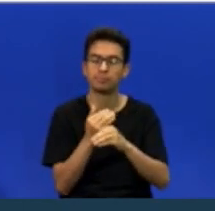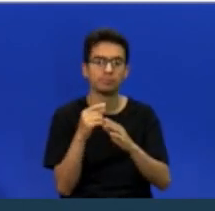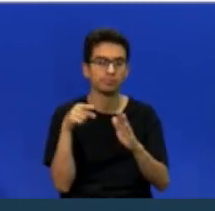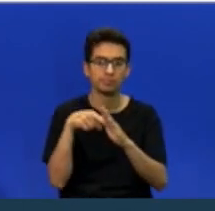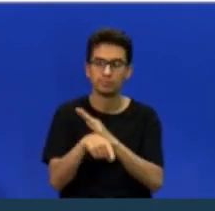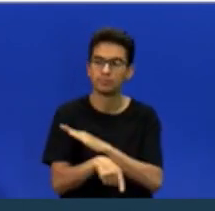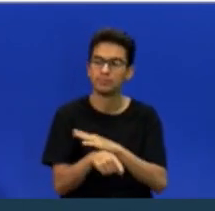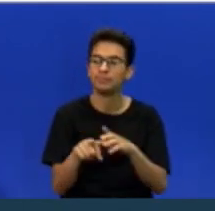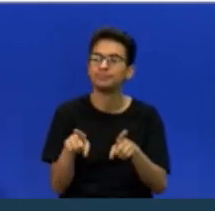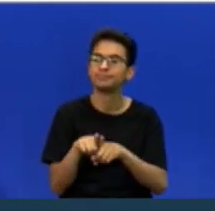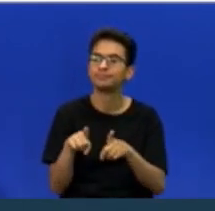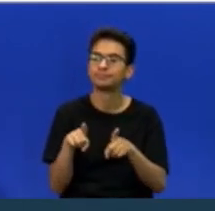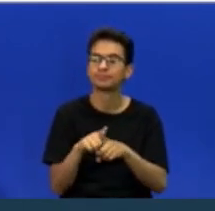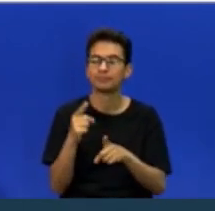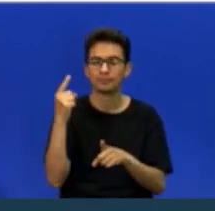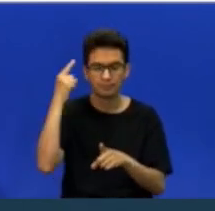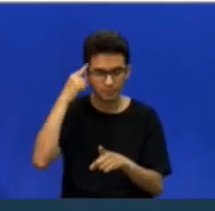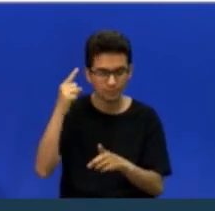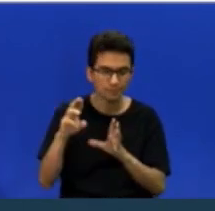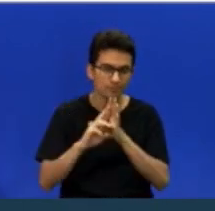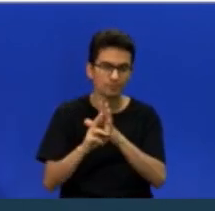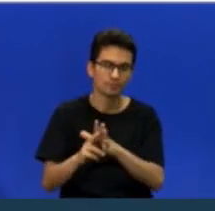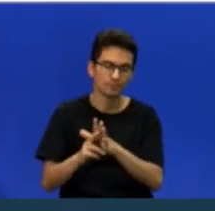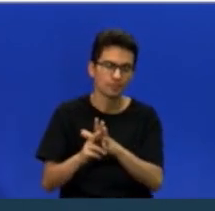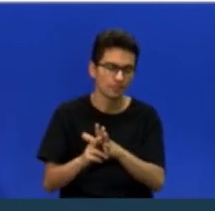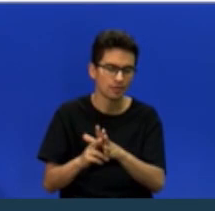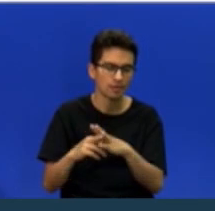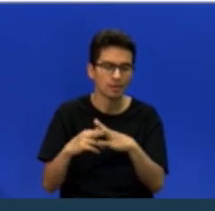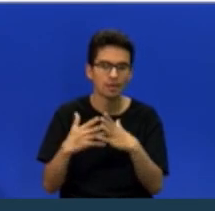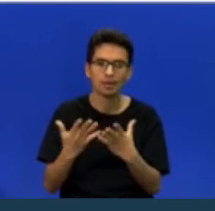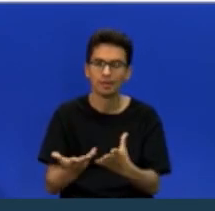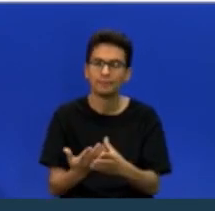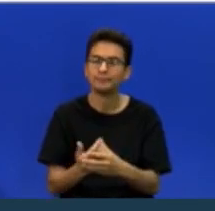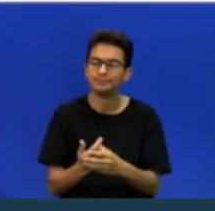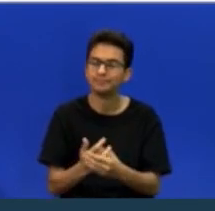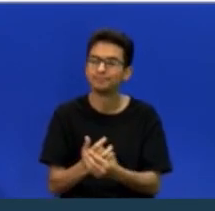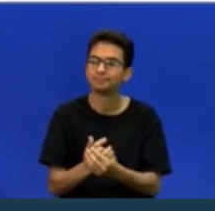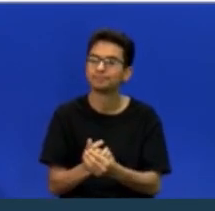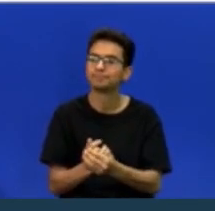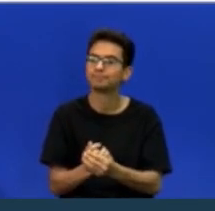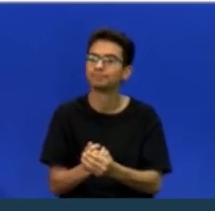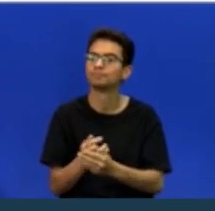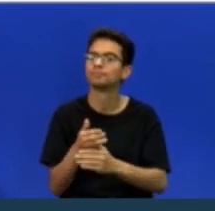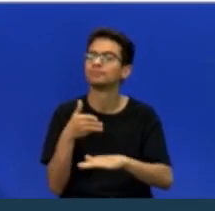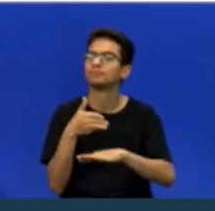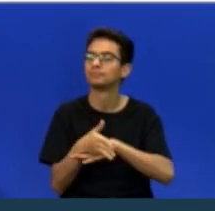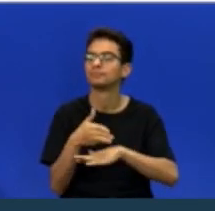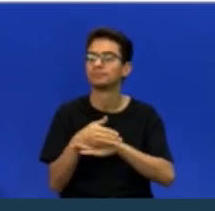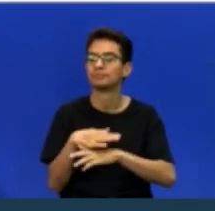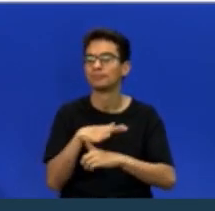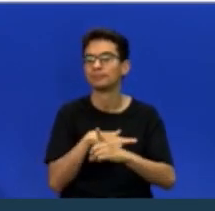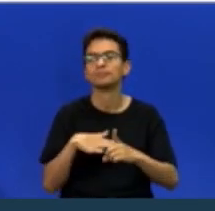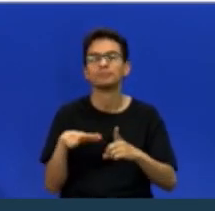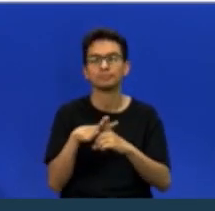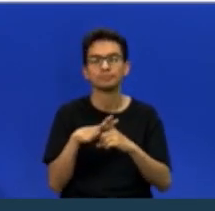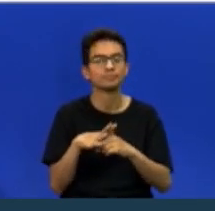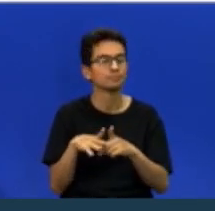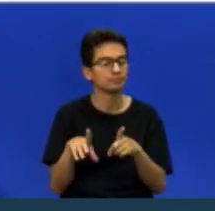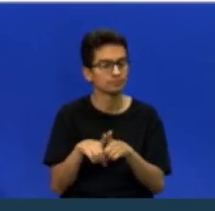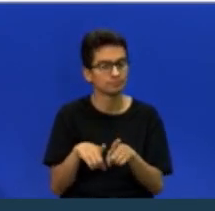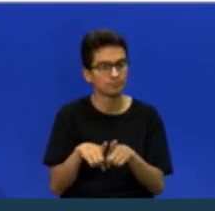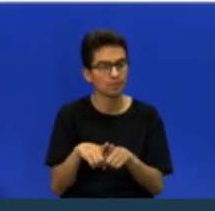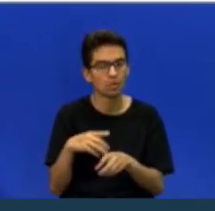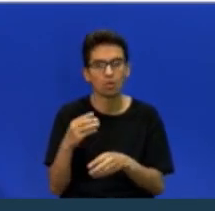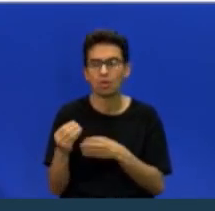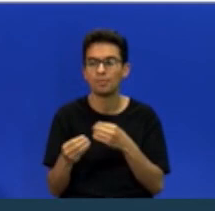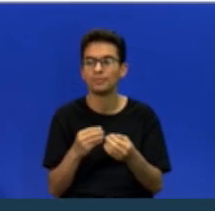complexidade do sistema, referência e contra-referência. Participação popular pode ser definida